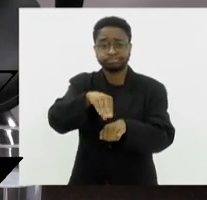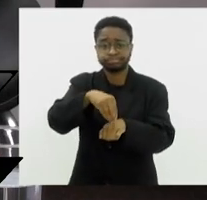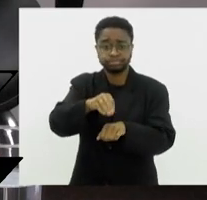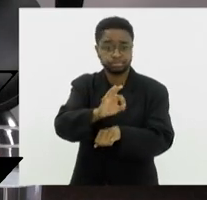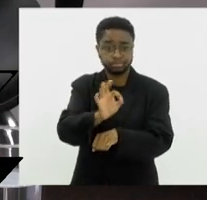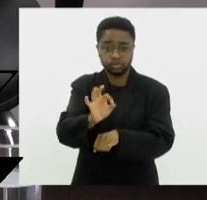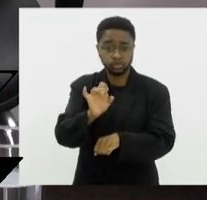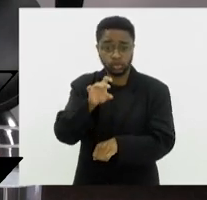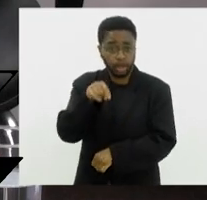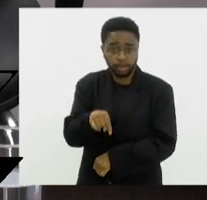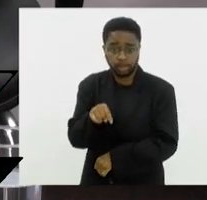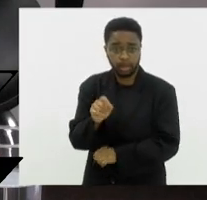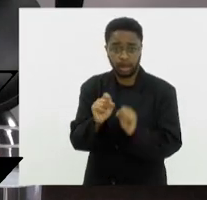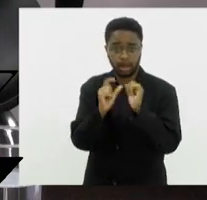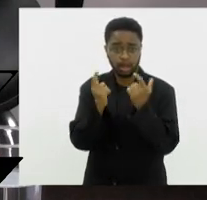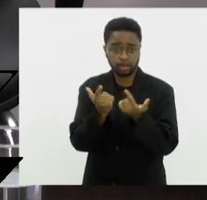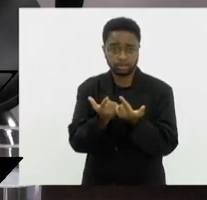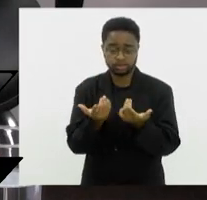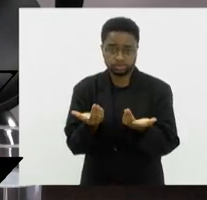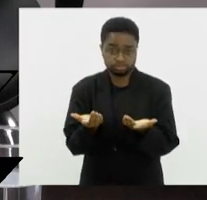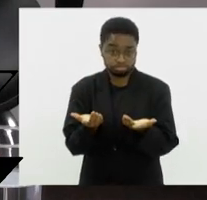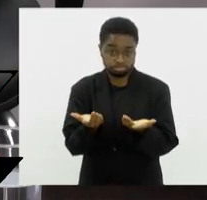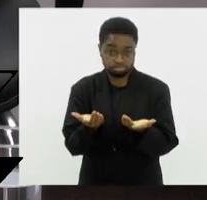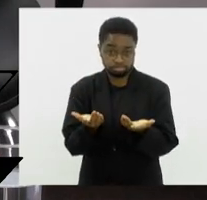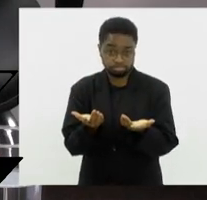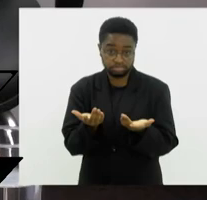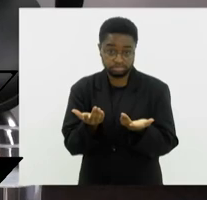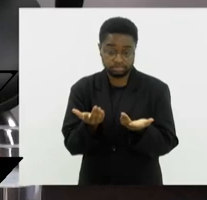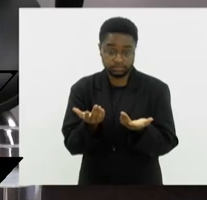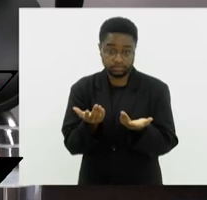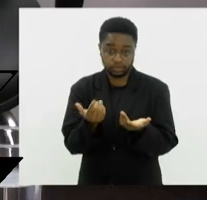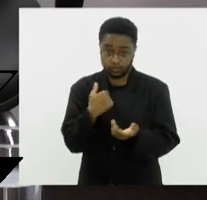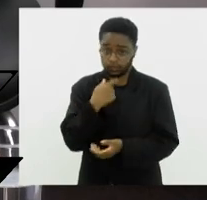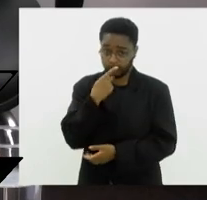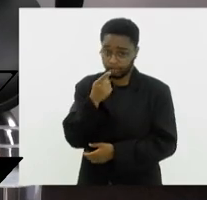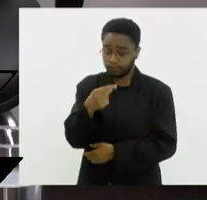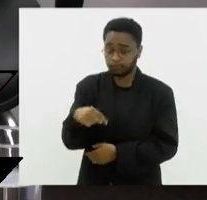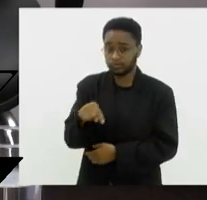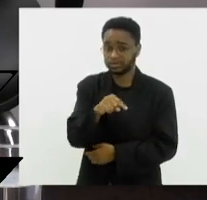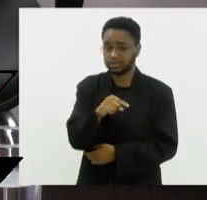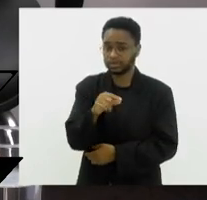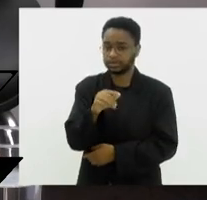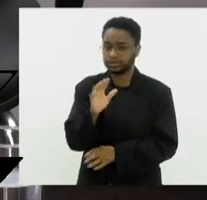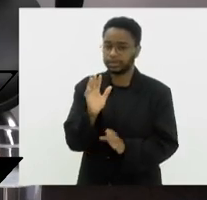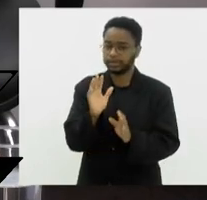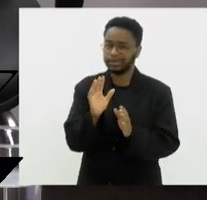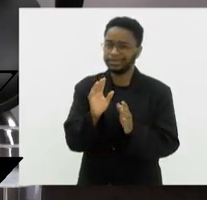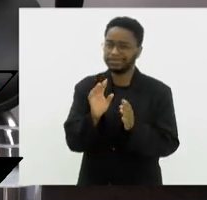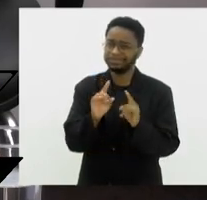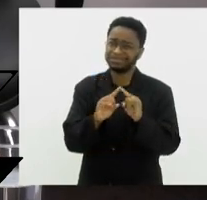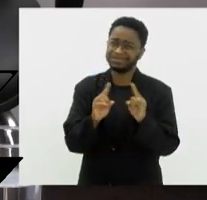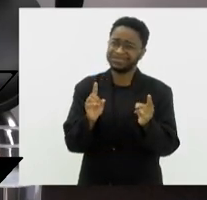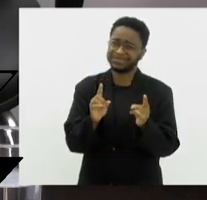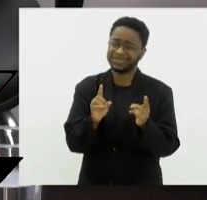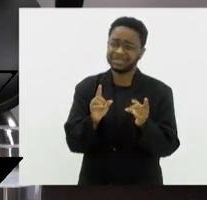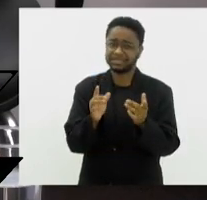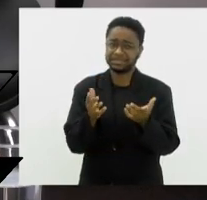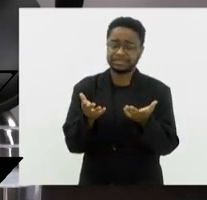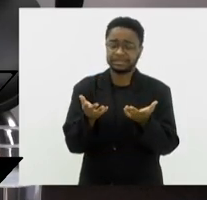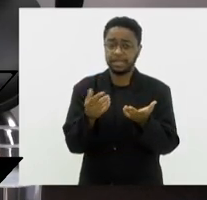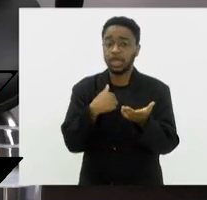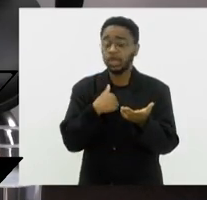E cá entre nós, né? Eu não verifico, mas aí ainda... Se eu for smartphone, não